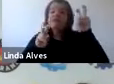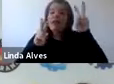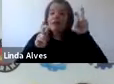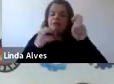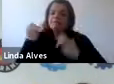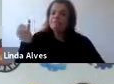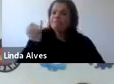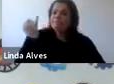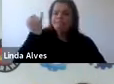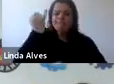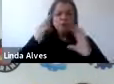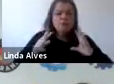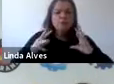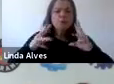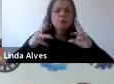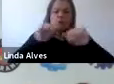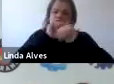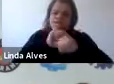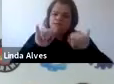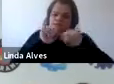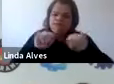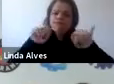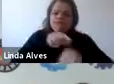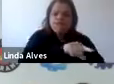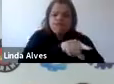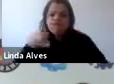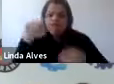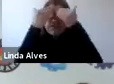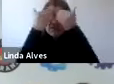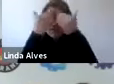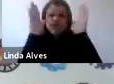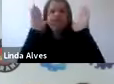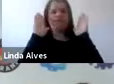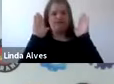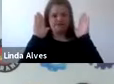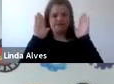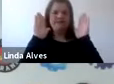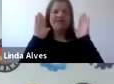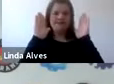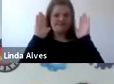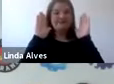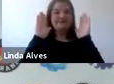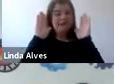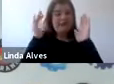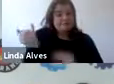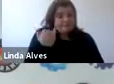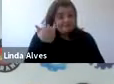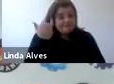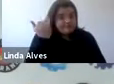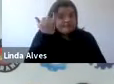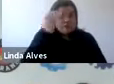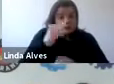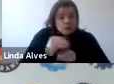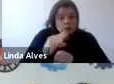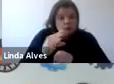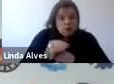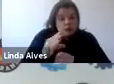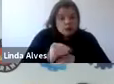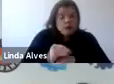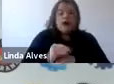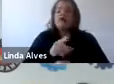precisam saber de tudo. Porque, como eu comentei, é importante que os trabalhadores da Volkswagen tenham acompanhado a campanha da